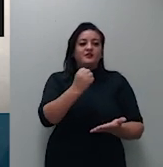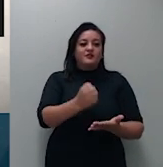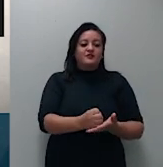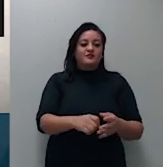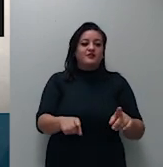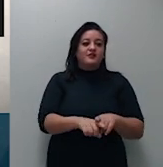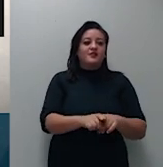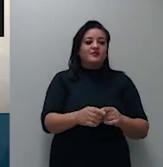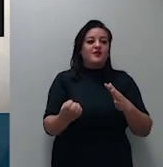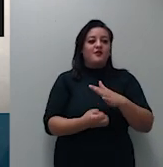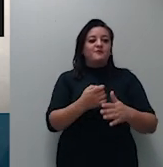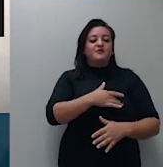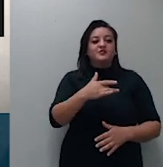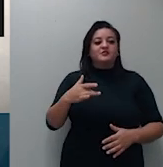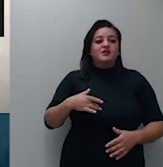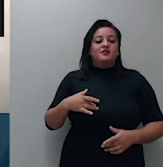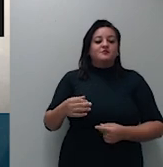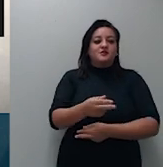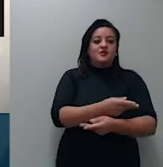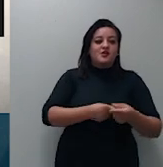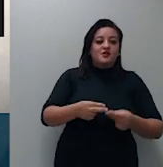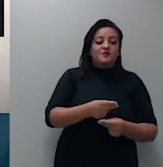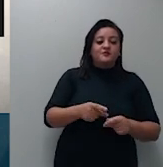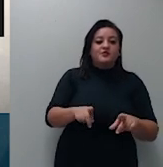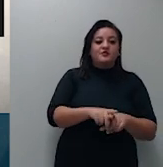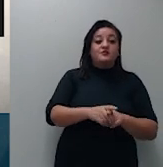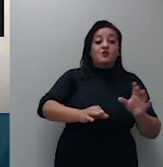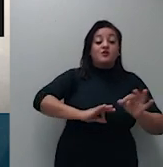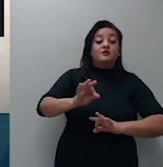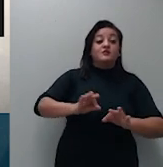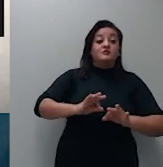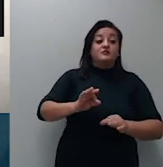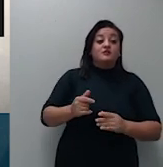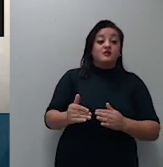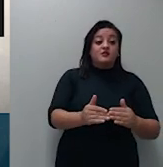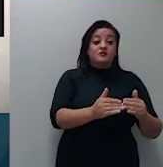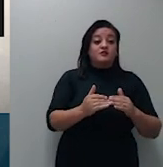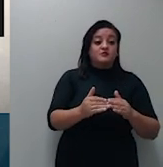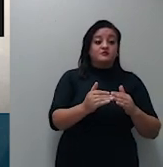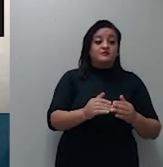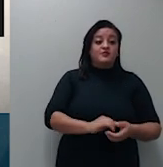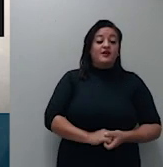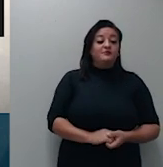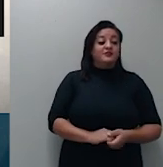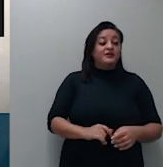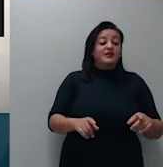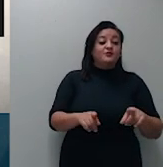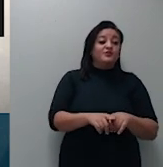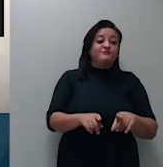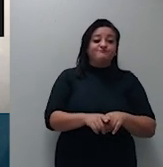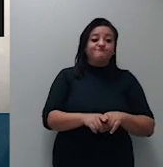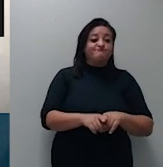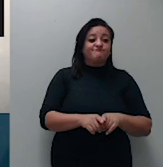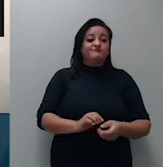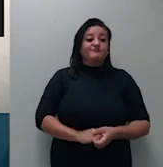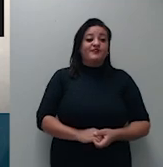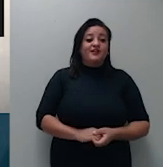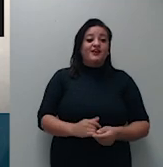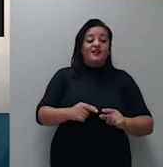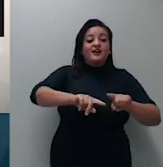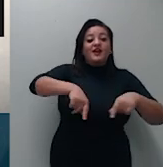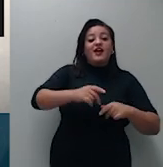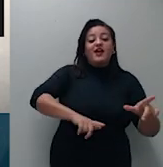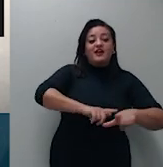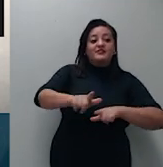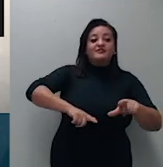contratos de planos saúde de mecanismo financeiro de regulação o fórmula de estímulo ao uso racional